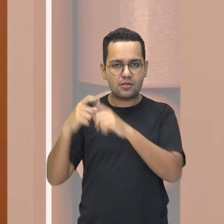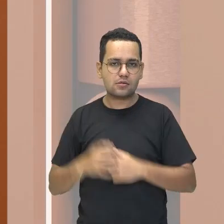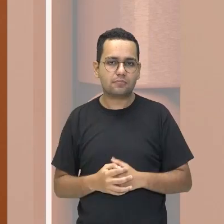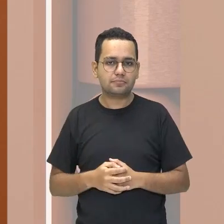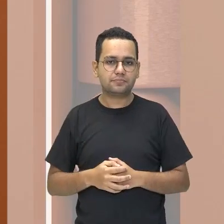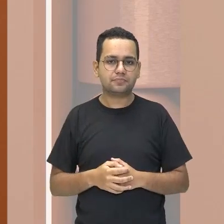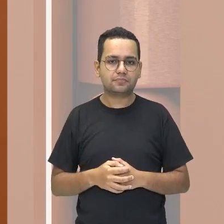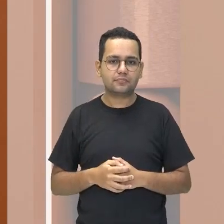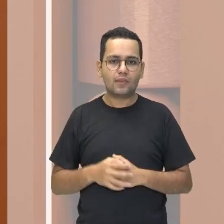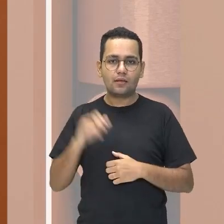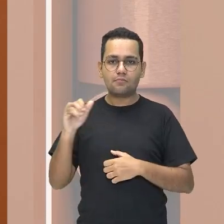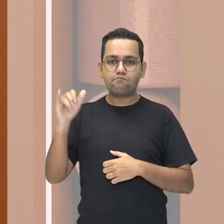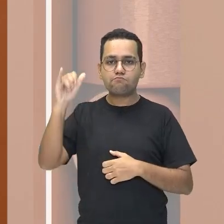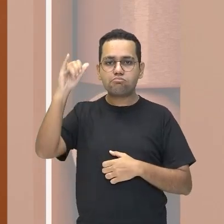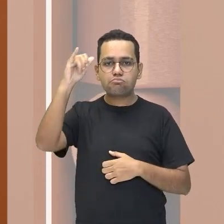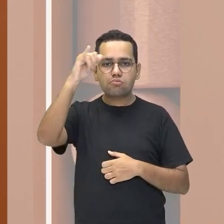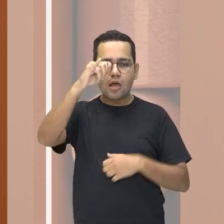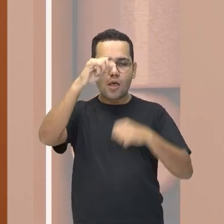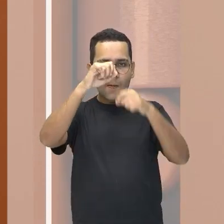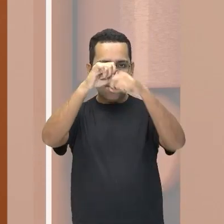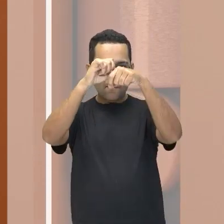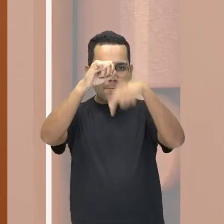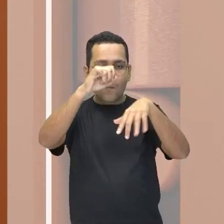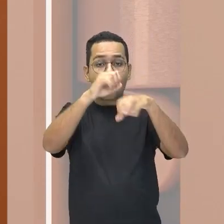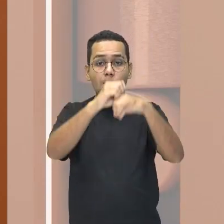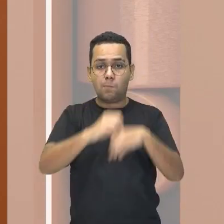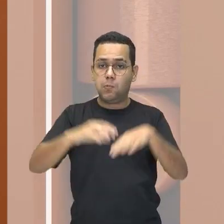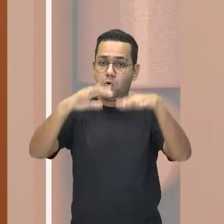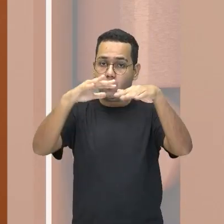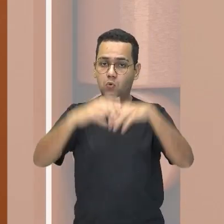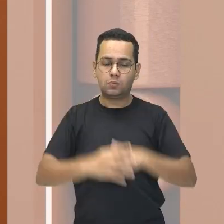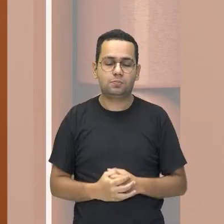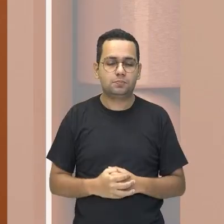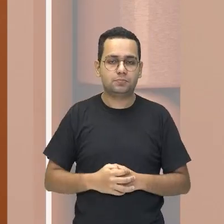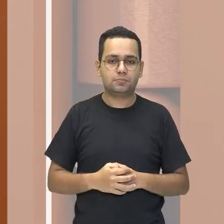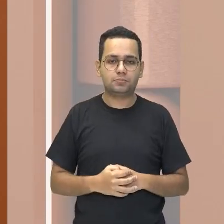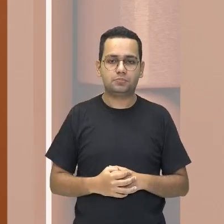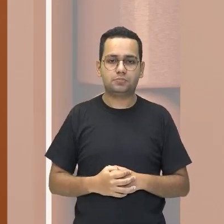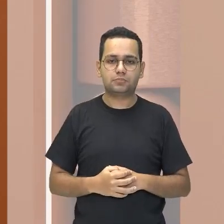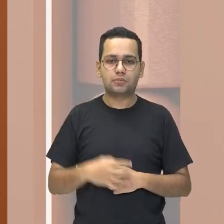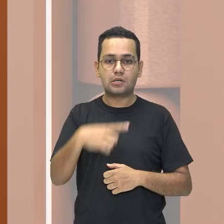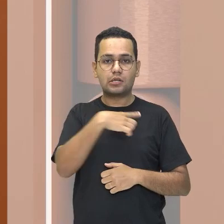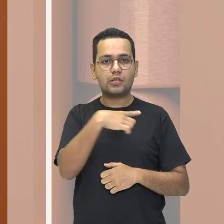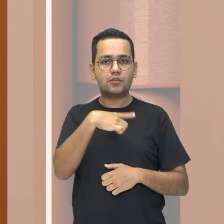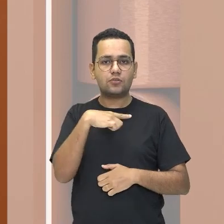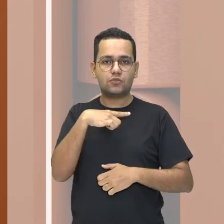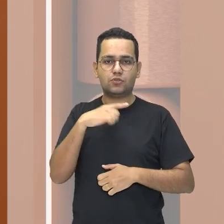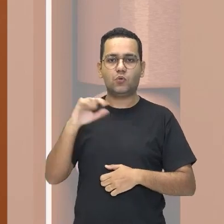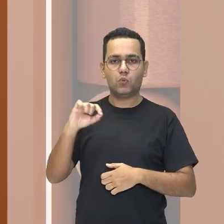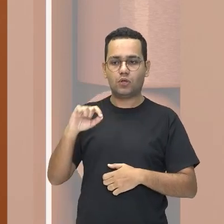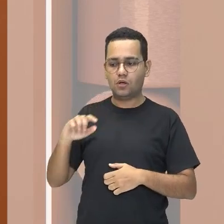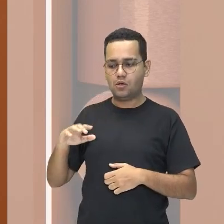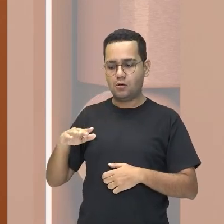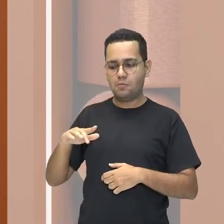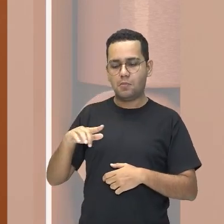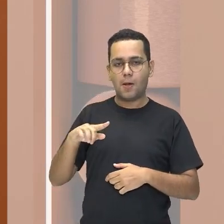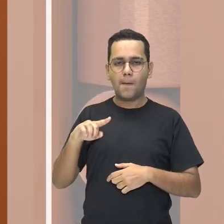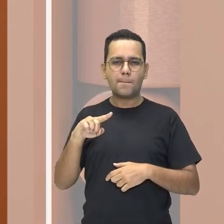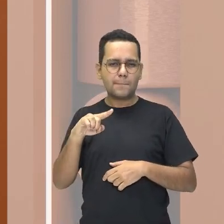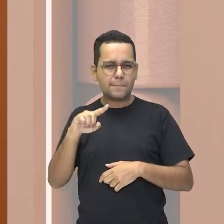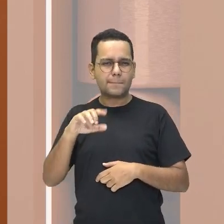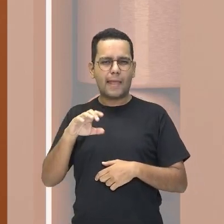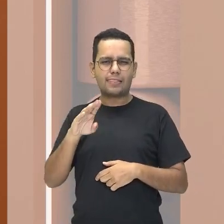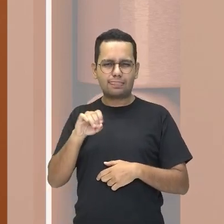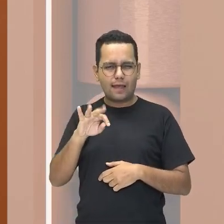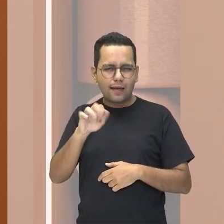o território inimigo. Em sequência, eles mandavam a divisão de tanques blindados, a chamada divisão Panzer,